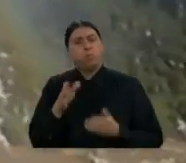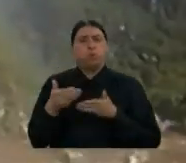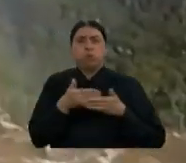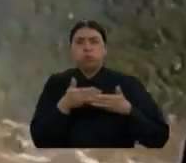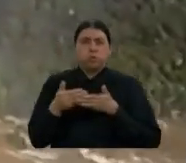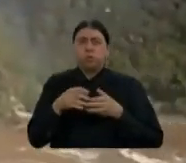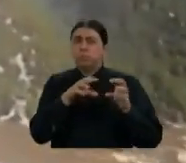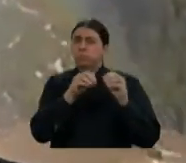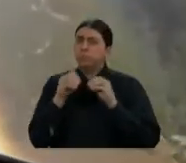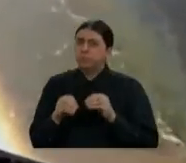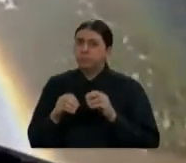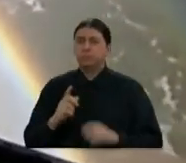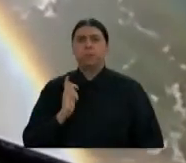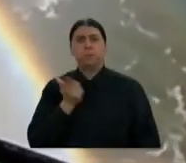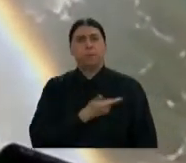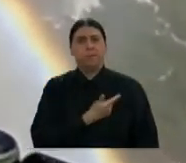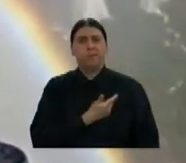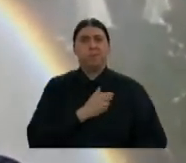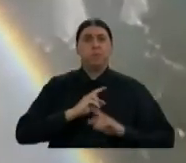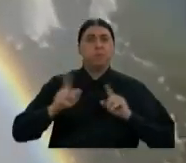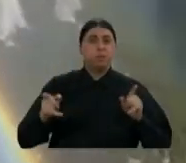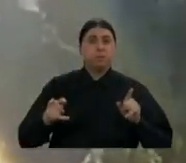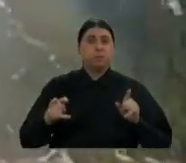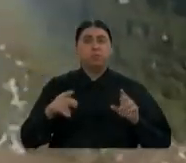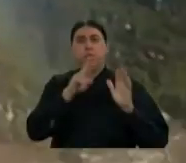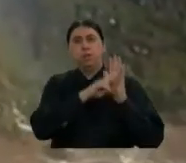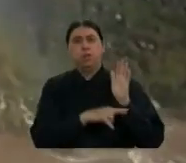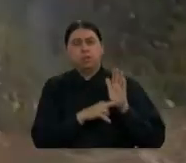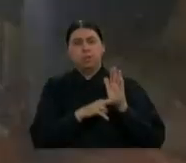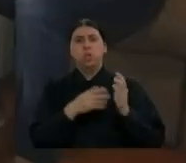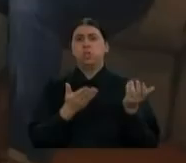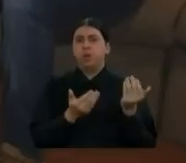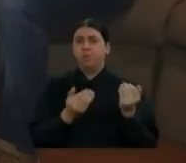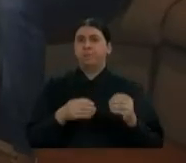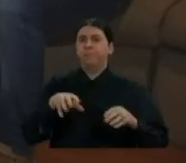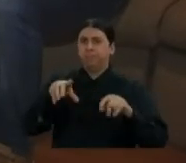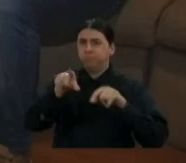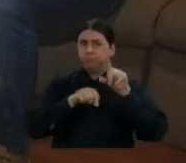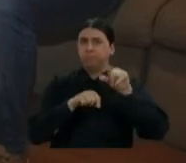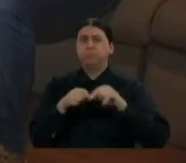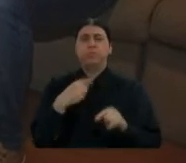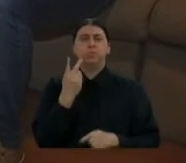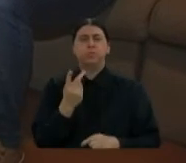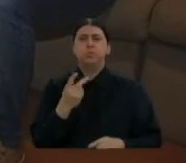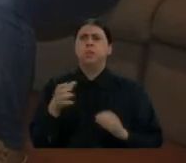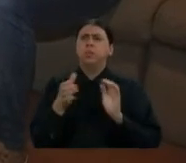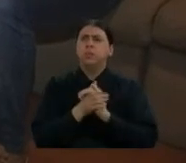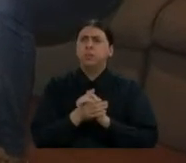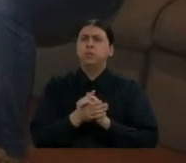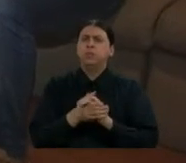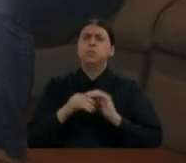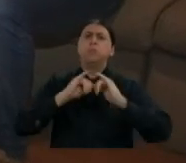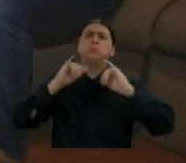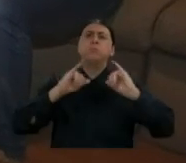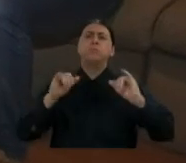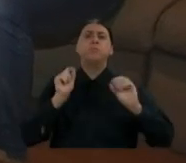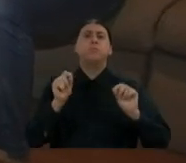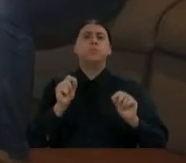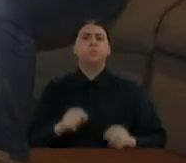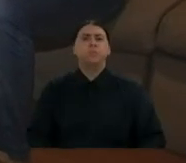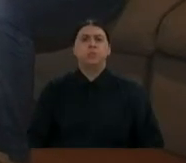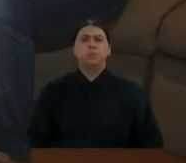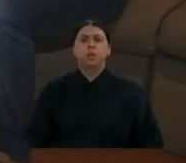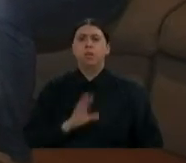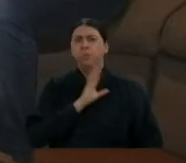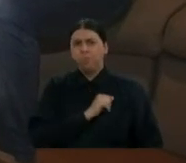fugiram à regra então qual é a dica que dão para os casais que estão atrás de john auld filhos tem que ter muito